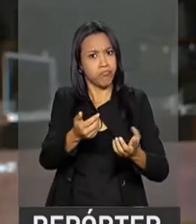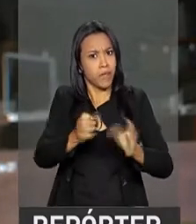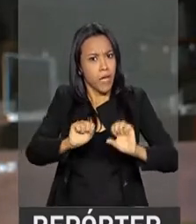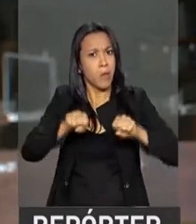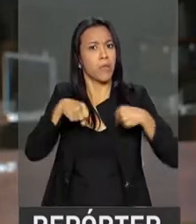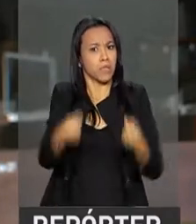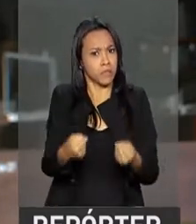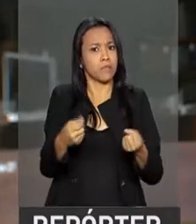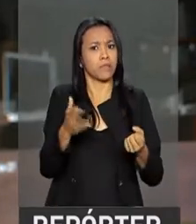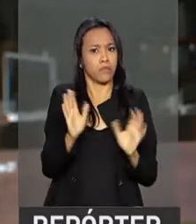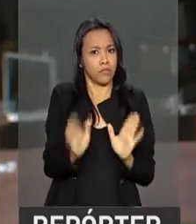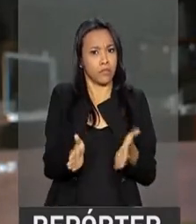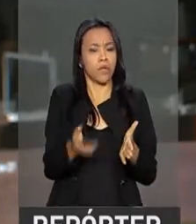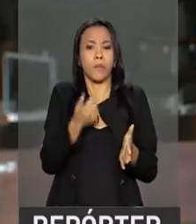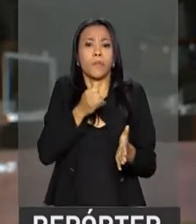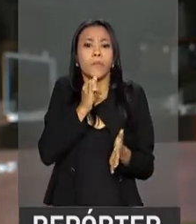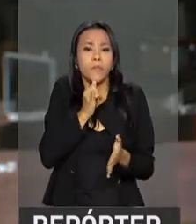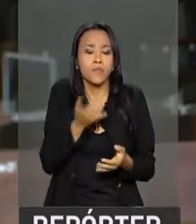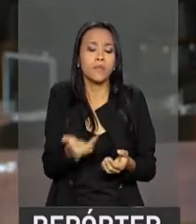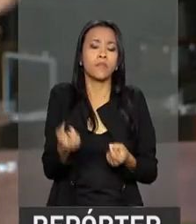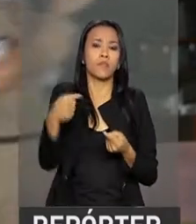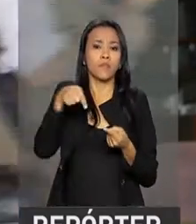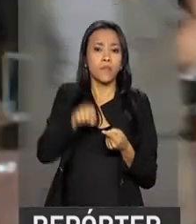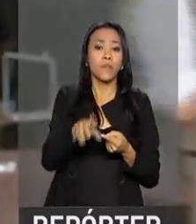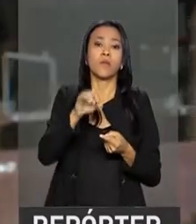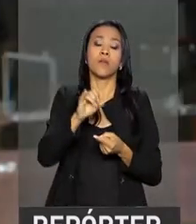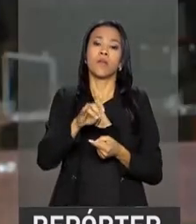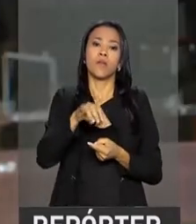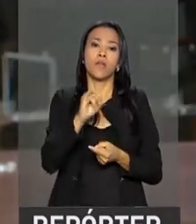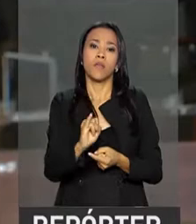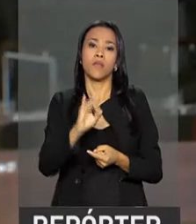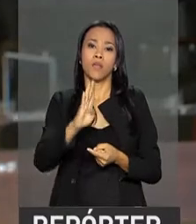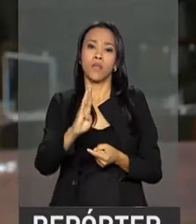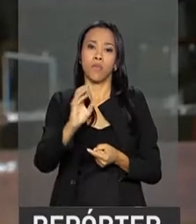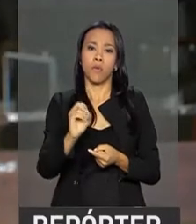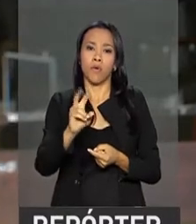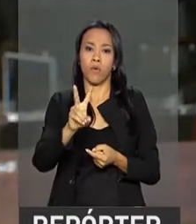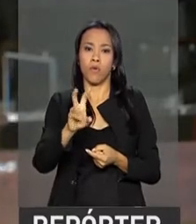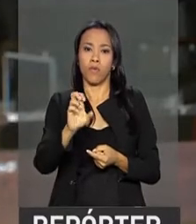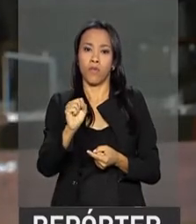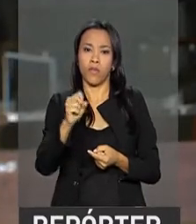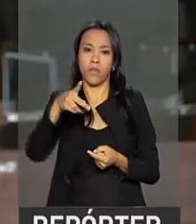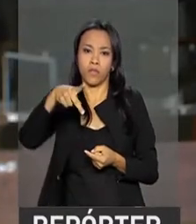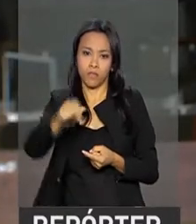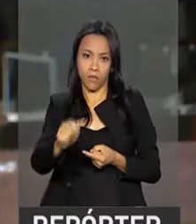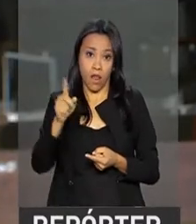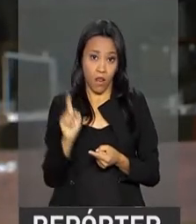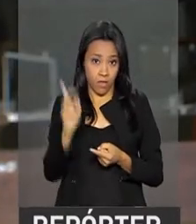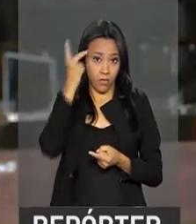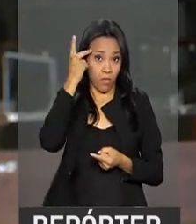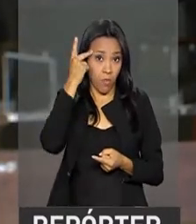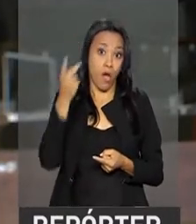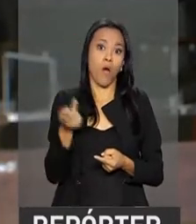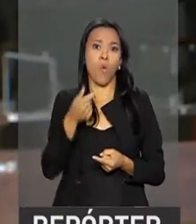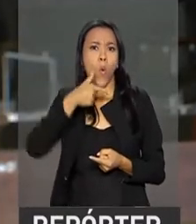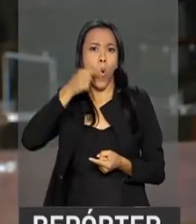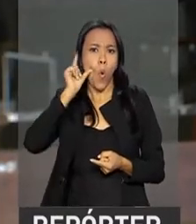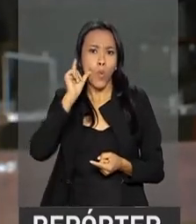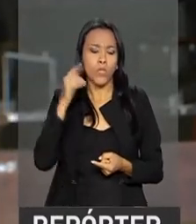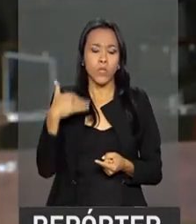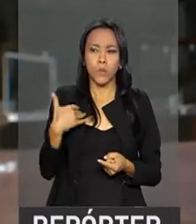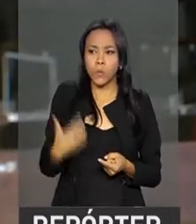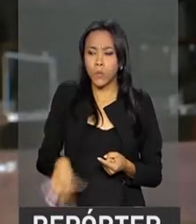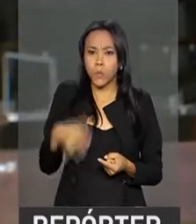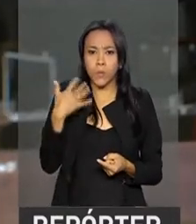avanço. É o caso, por exemplo, do Ibovespa, o principal índice da Bolsa de Valores de São Paulo, que registrou ontem o maior